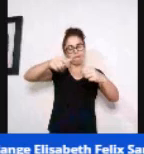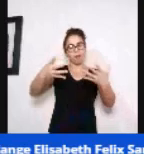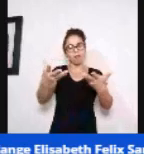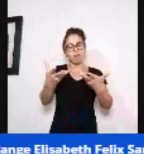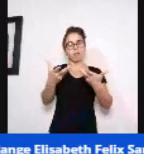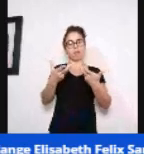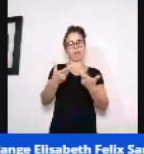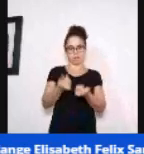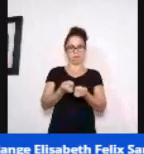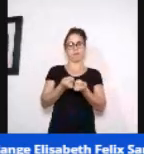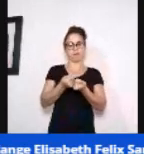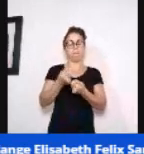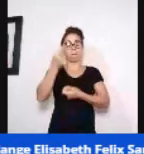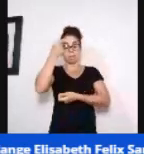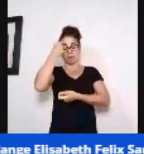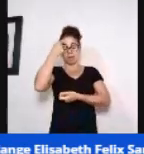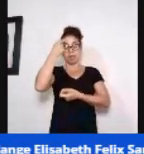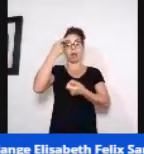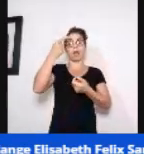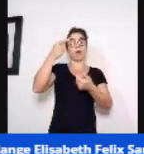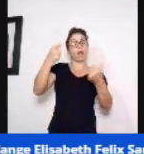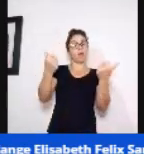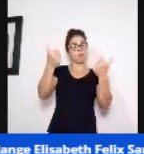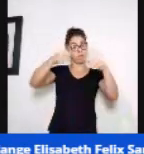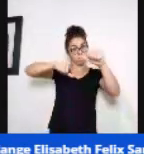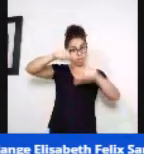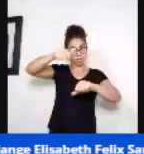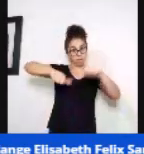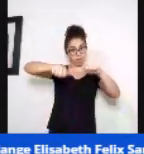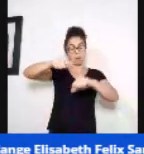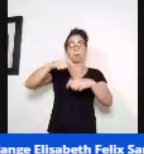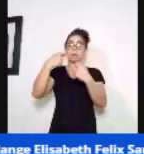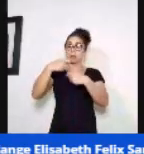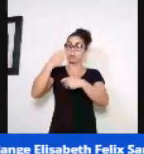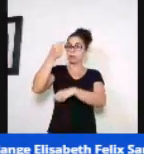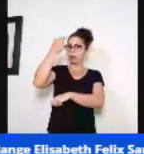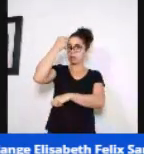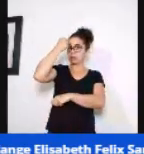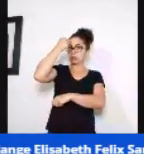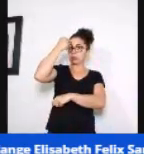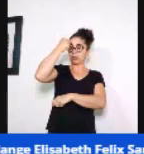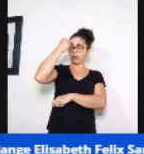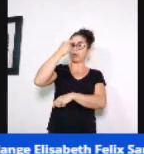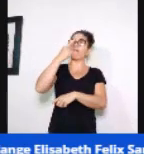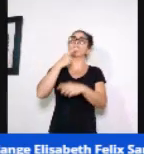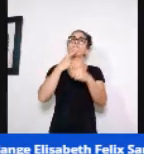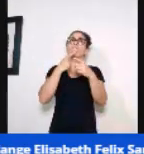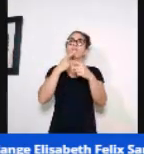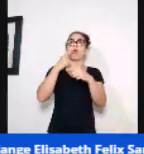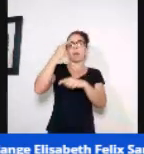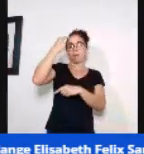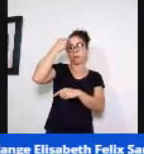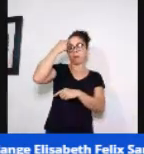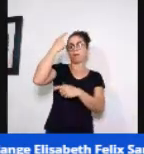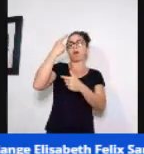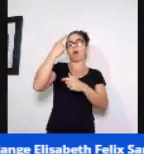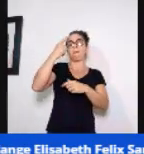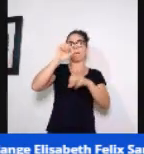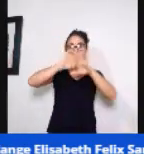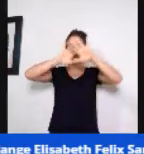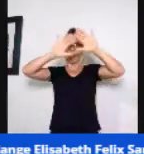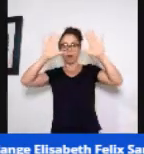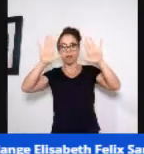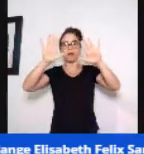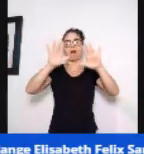avaliação? Tá? Precisamos ter intenção bem claras ao desenvolver uma avaliação remota ou